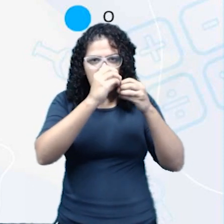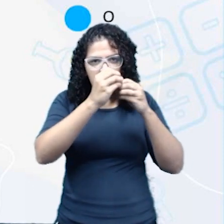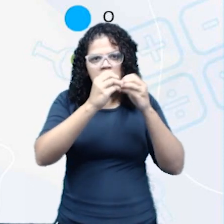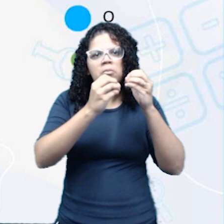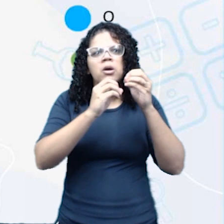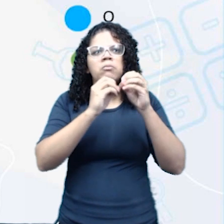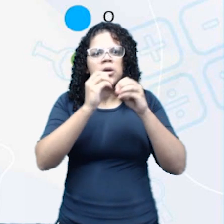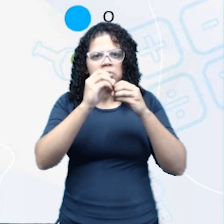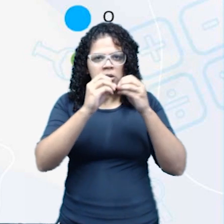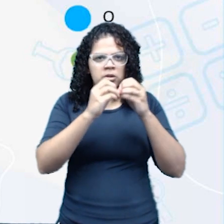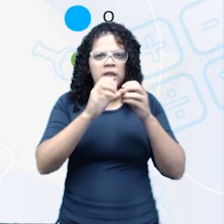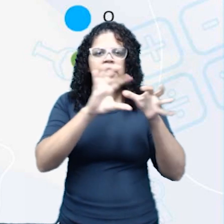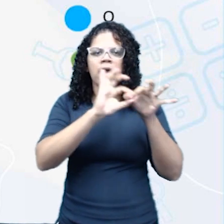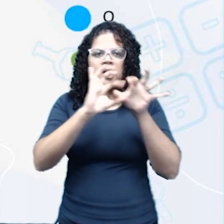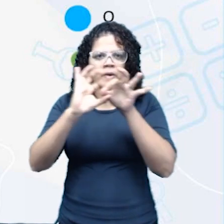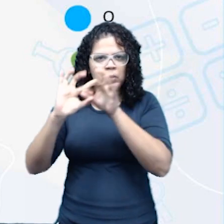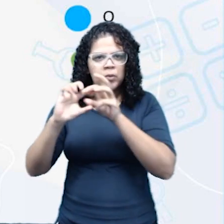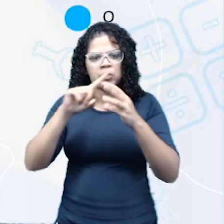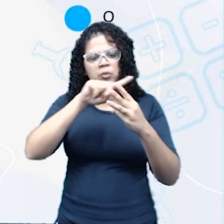em que ela esteja.